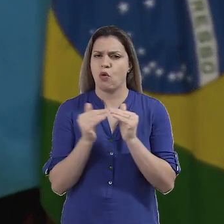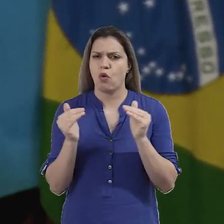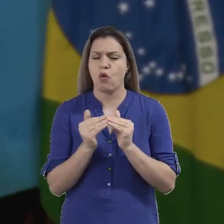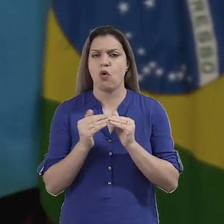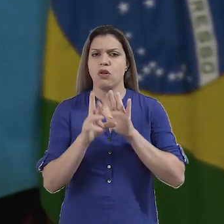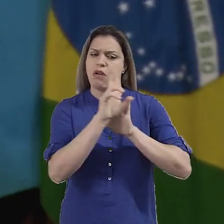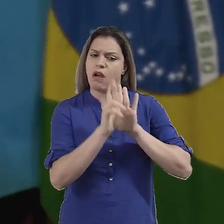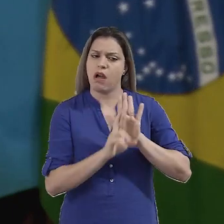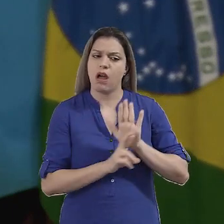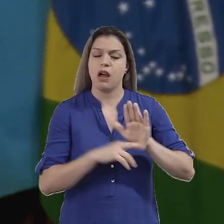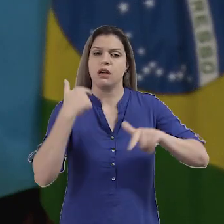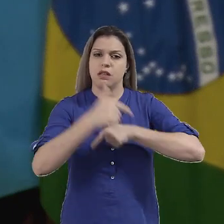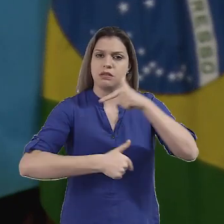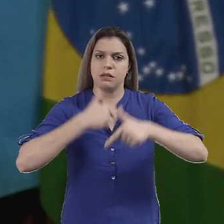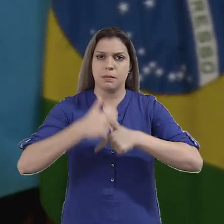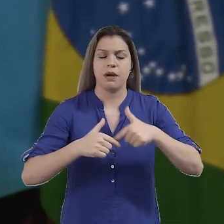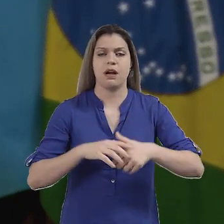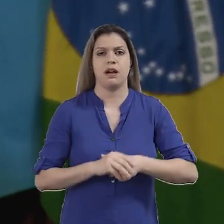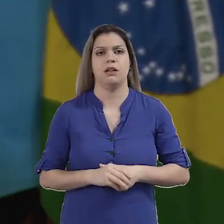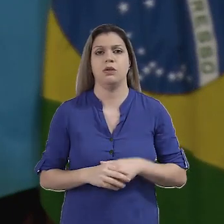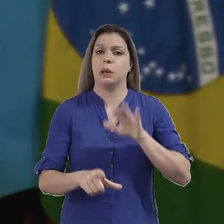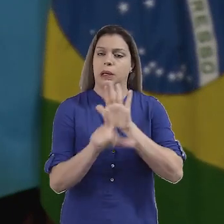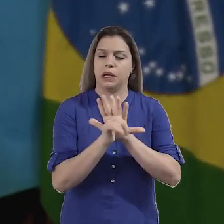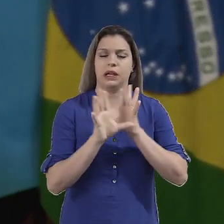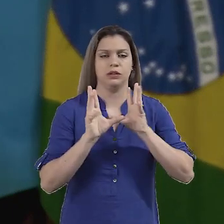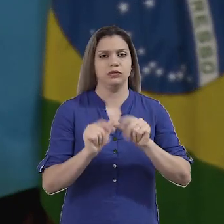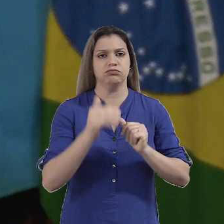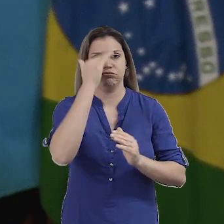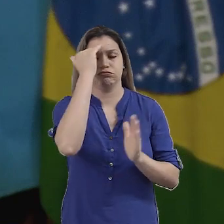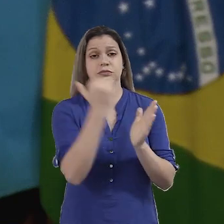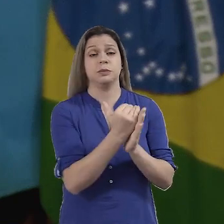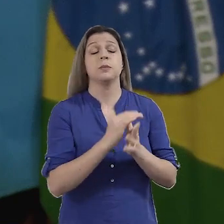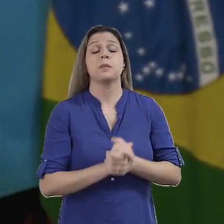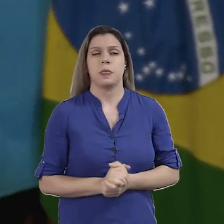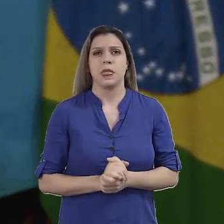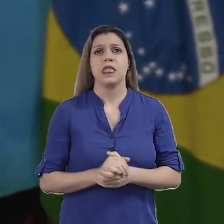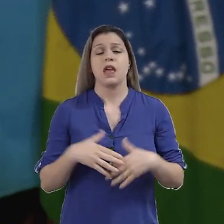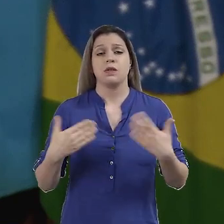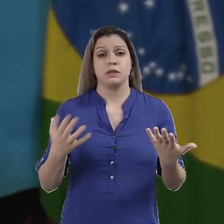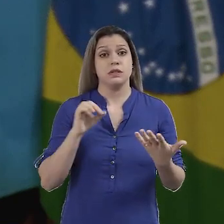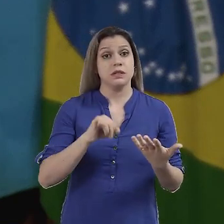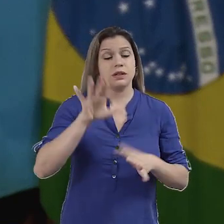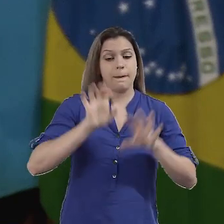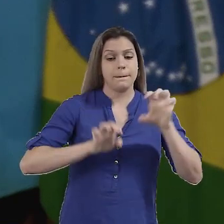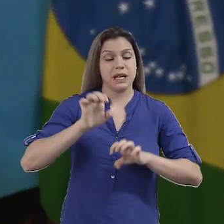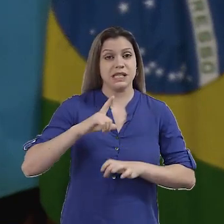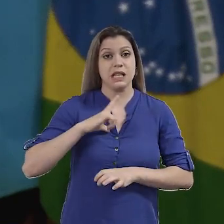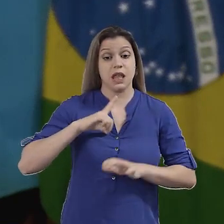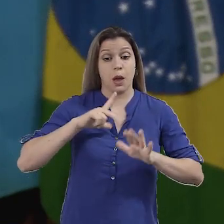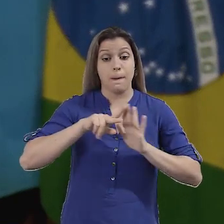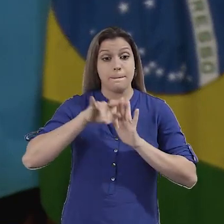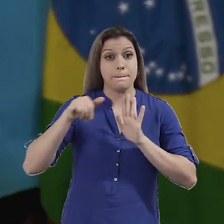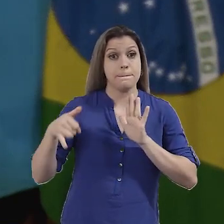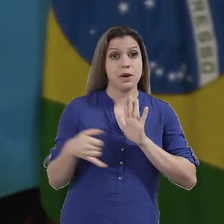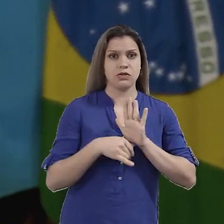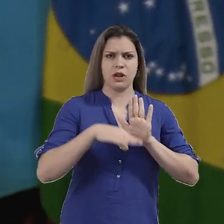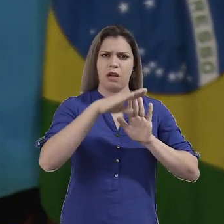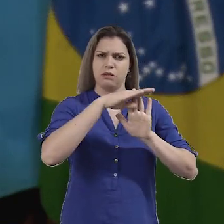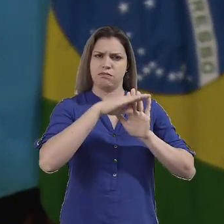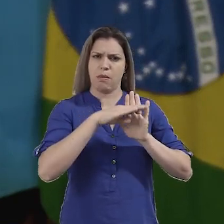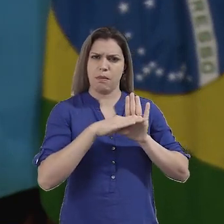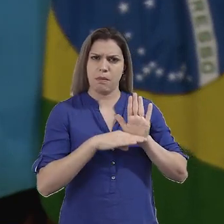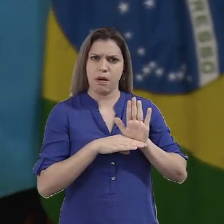regras trabalhistas, as leis como um todo. Então, o que acontece? Quando a empresa tem um programa